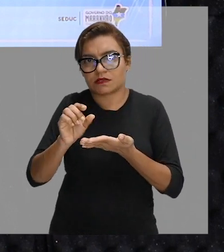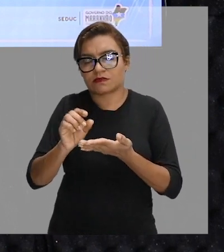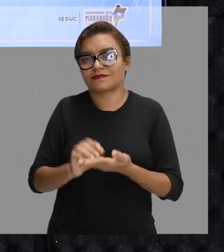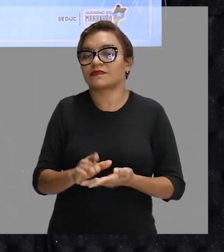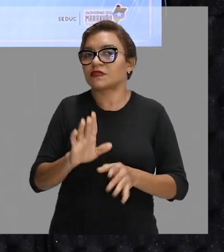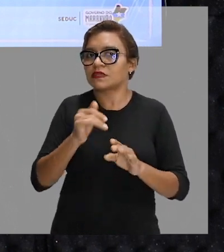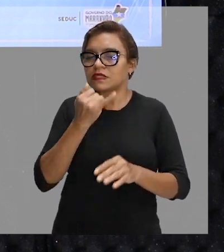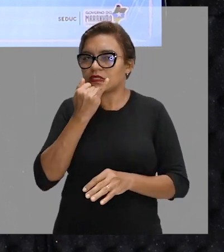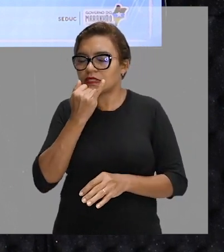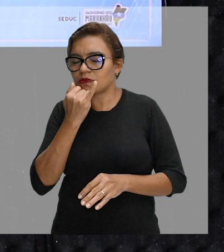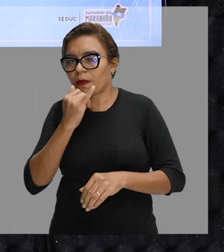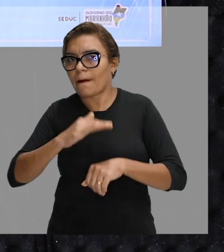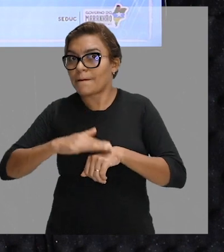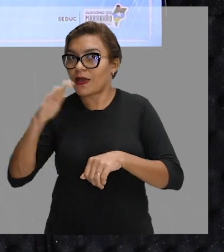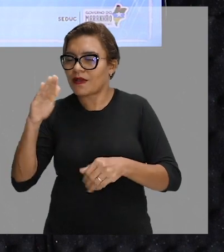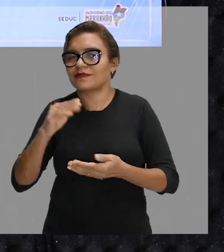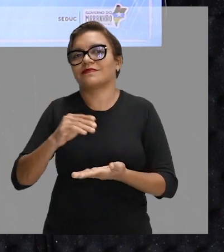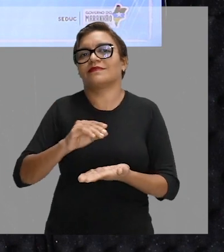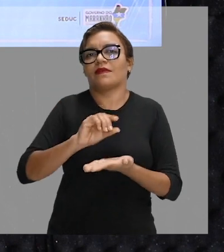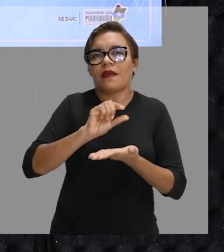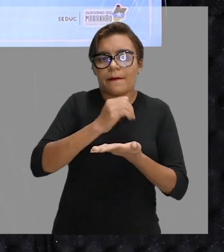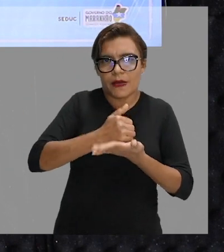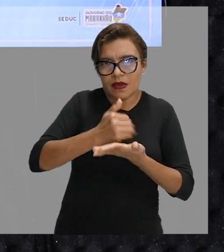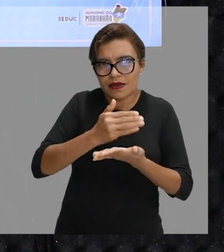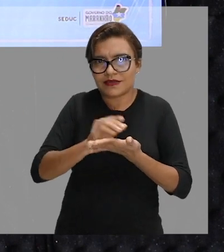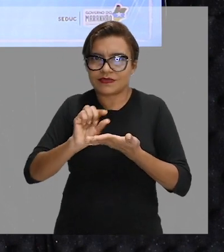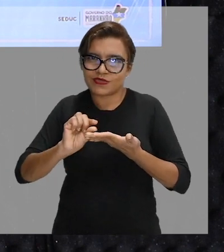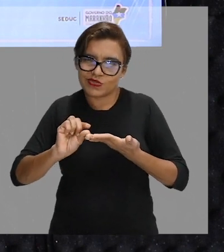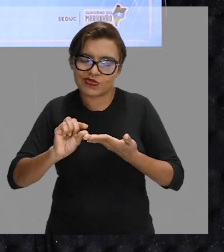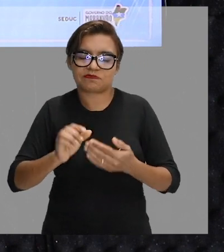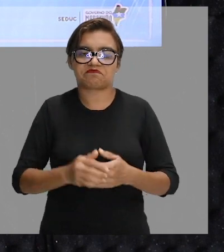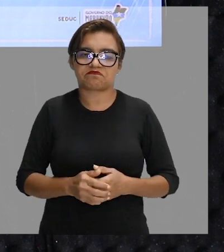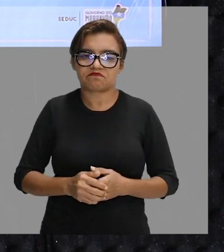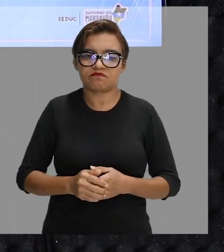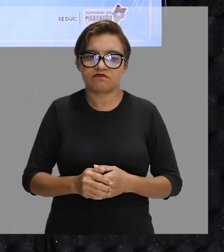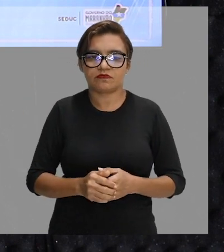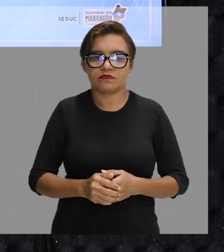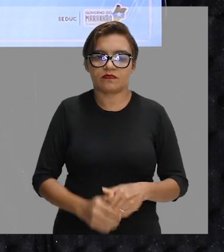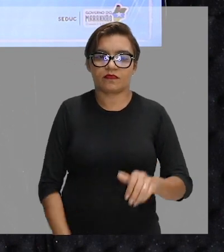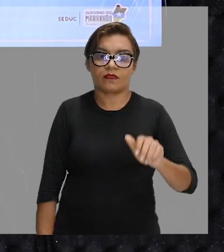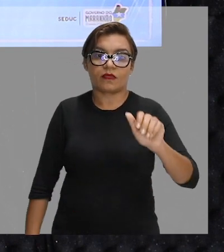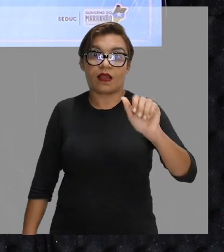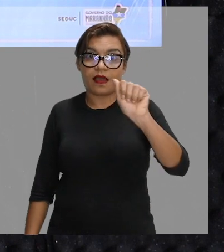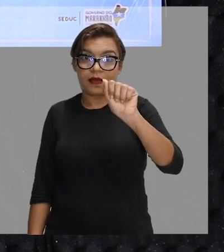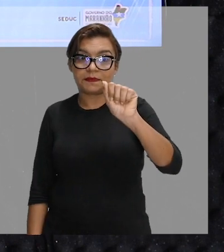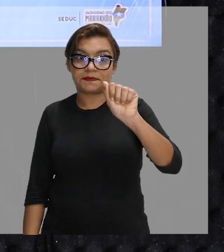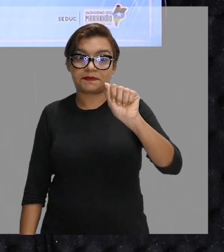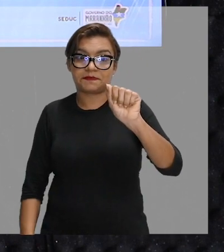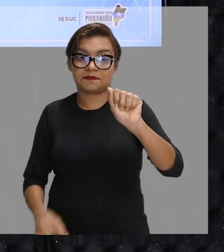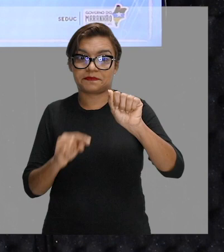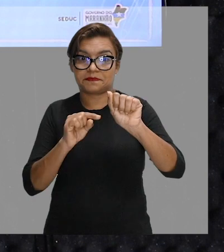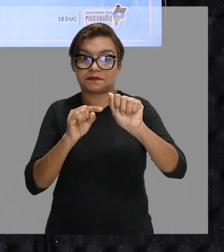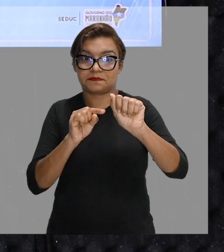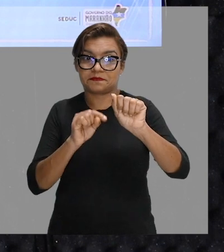Onde eu tenho mais partículas. Bom, NaCl, 0,01 mol de partículas.